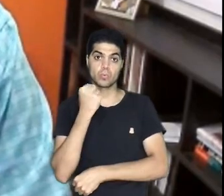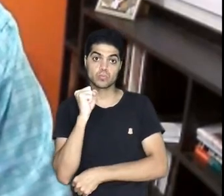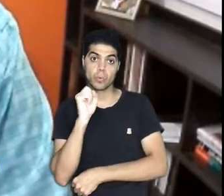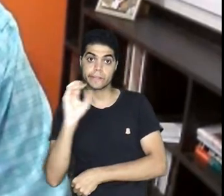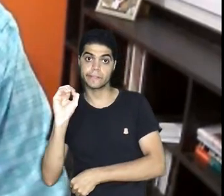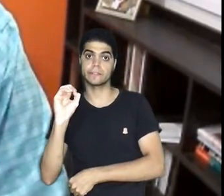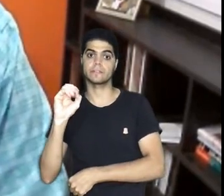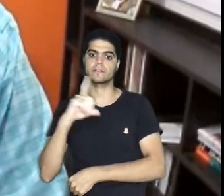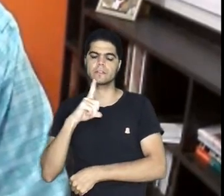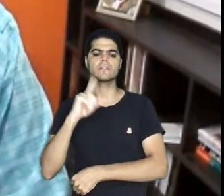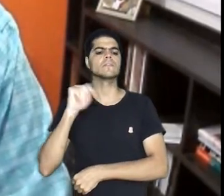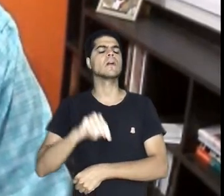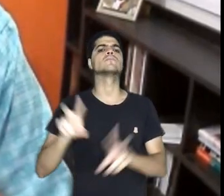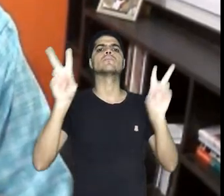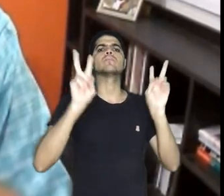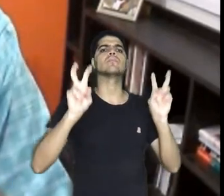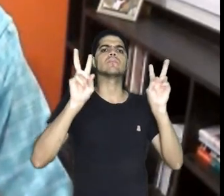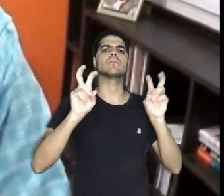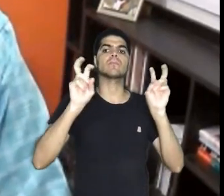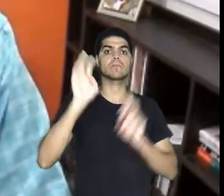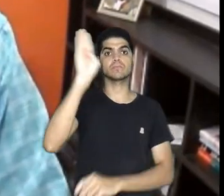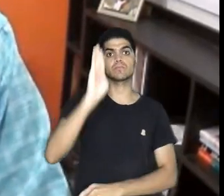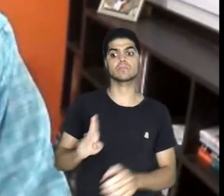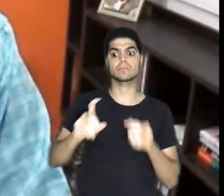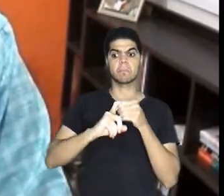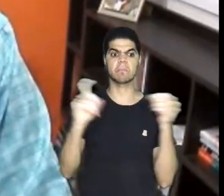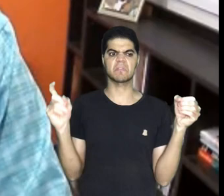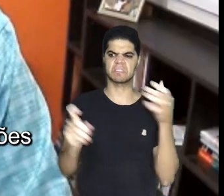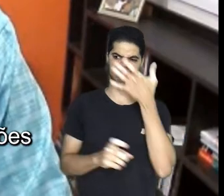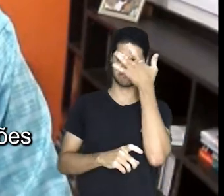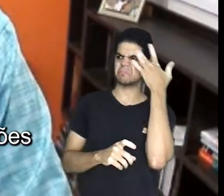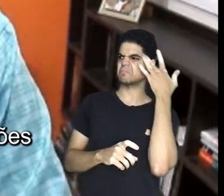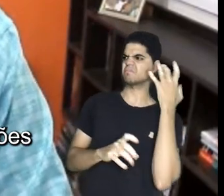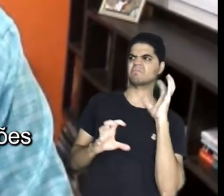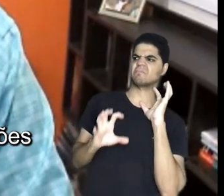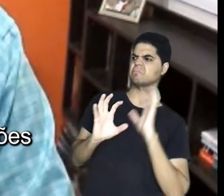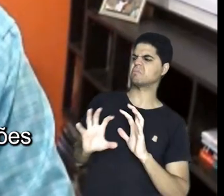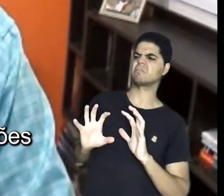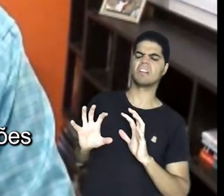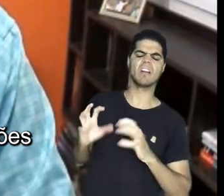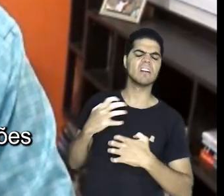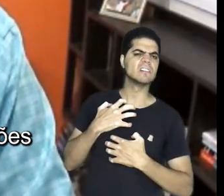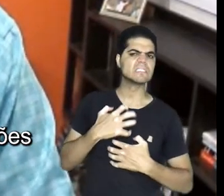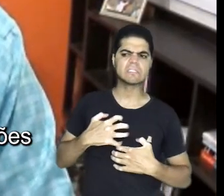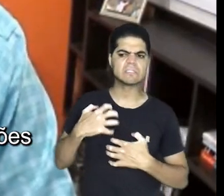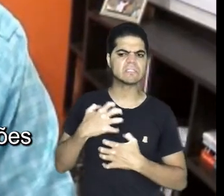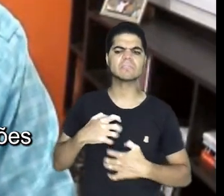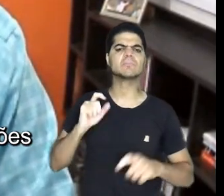do Brasil era um tema muito mal visto na historiografia, porque carregava um ranço